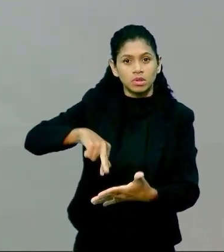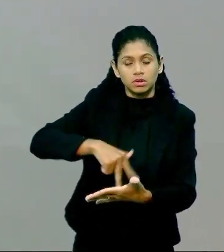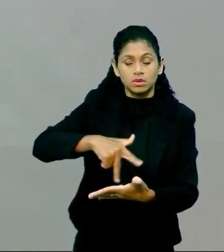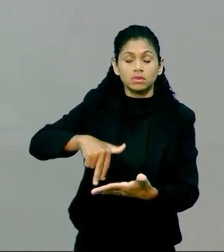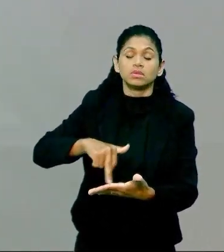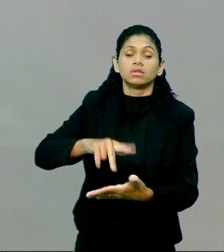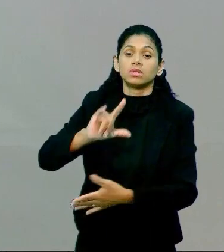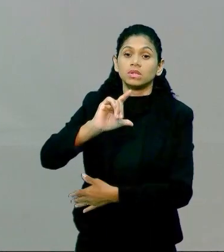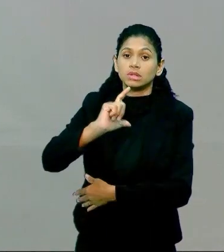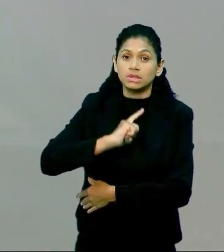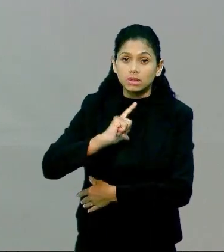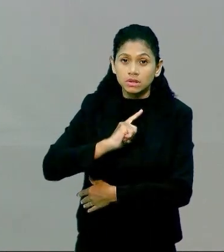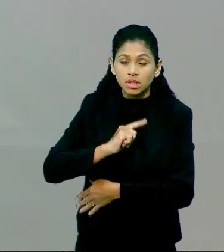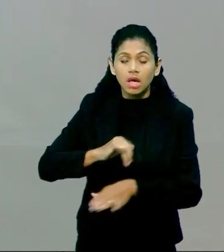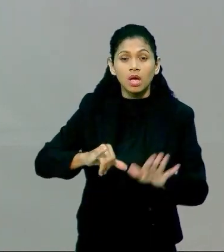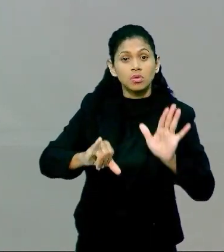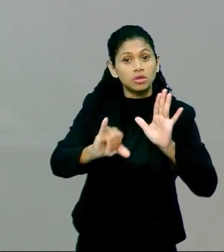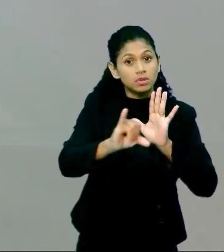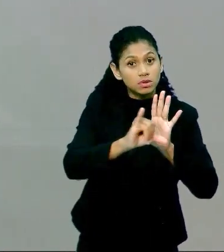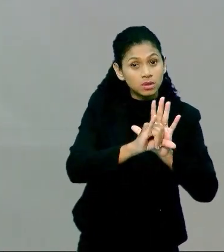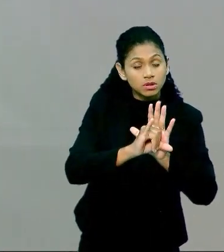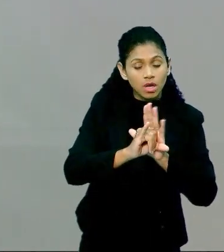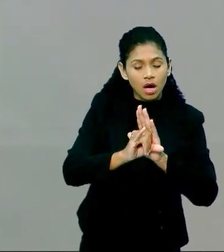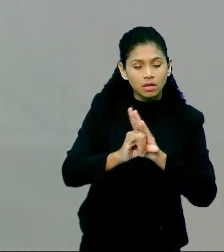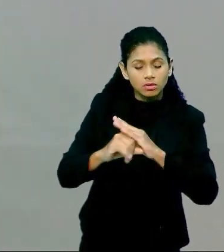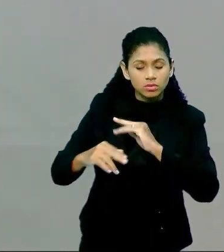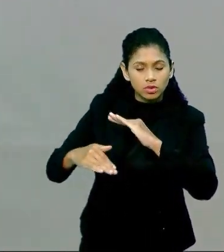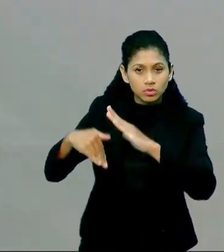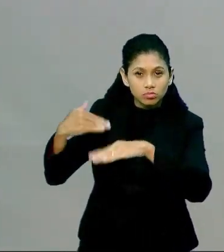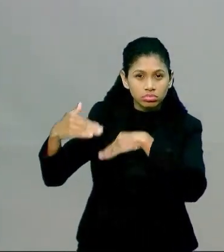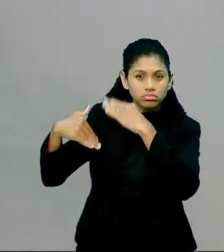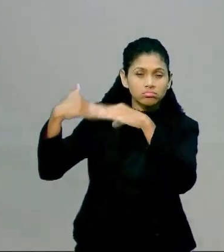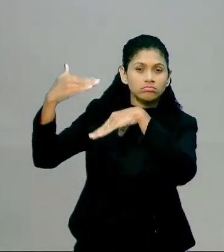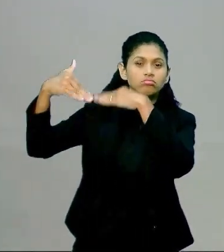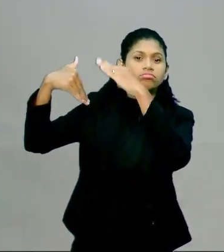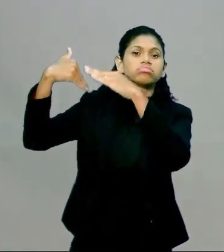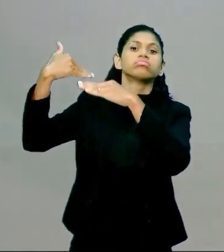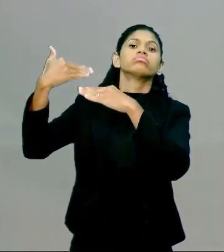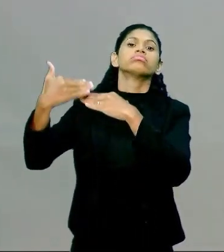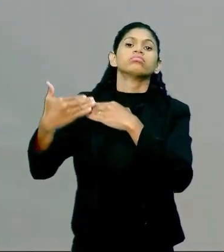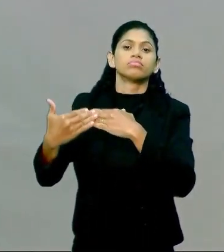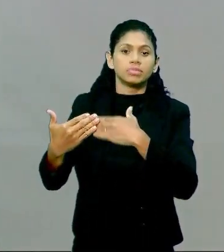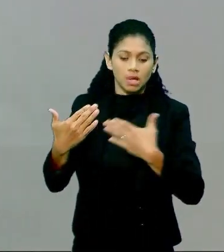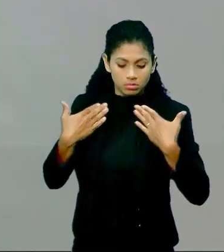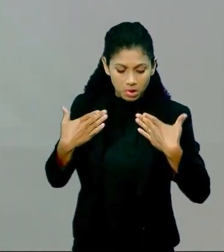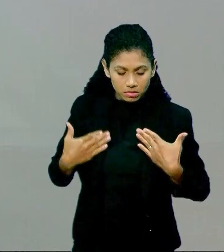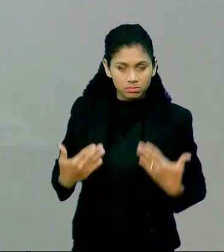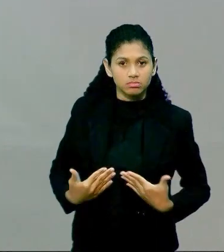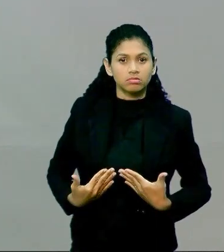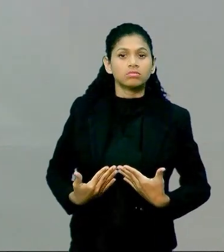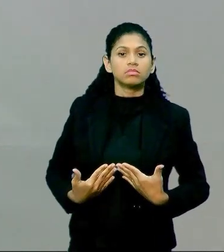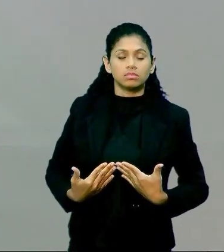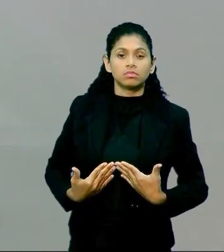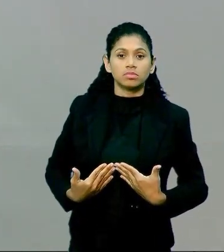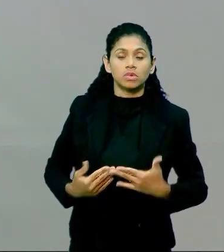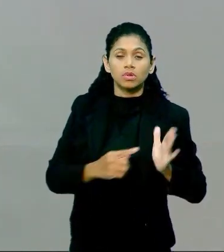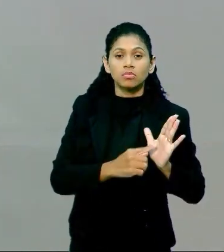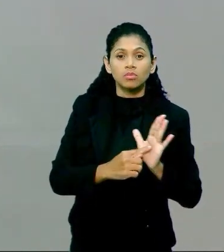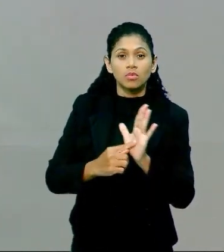toda uma história que se constrói por base de elementos corporais que expressam a identidade de um